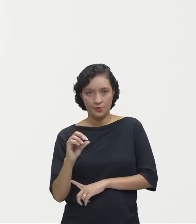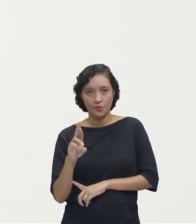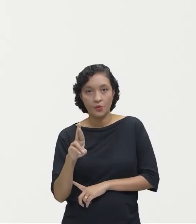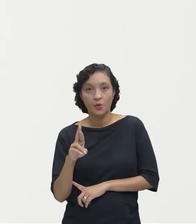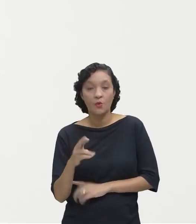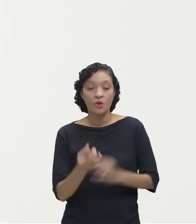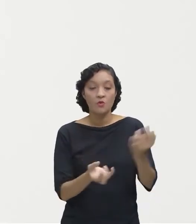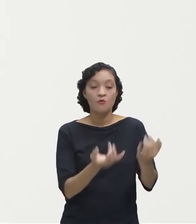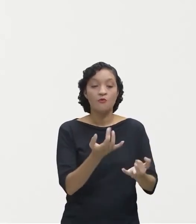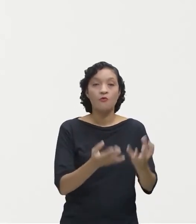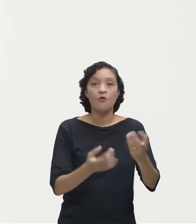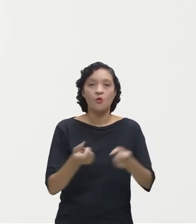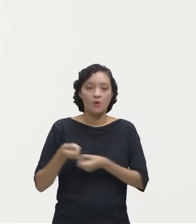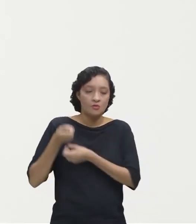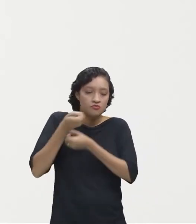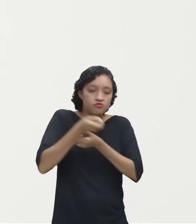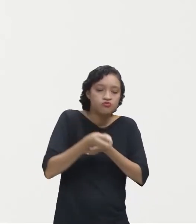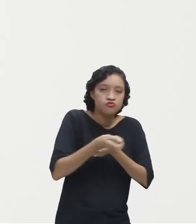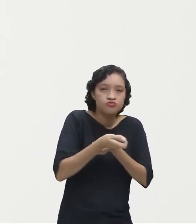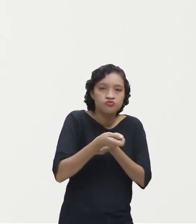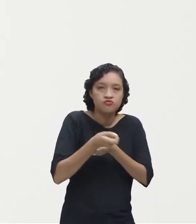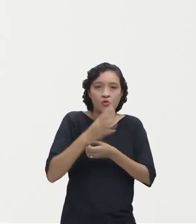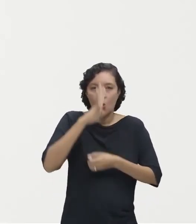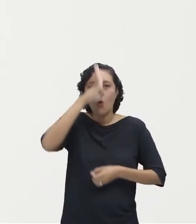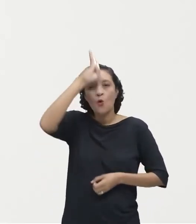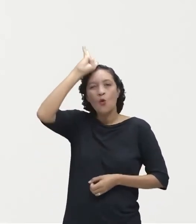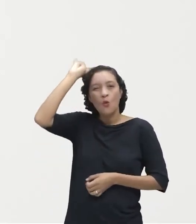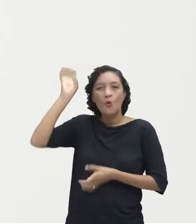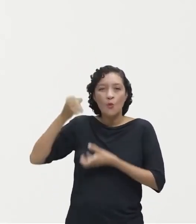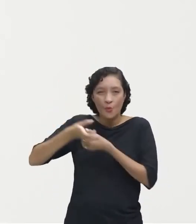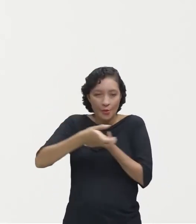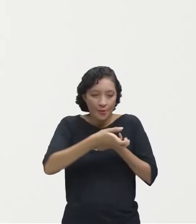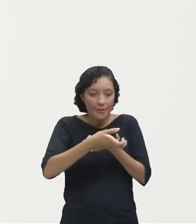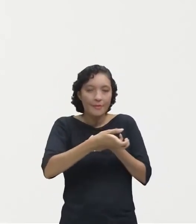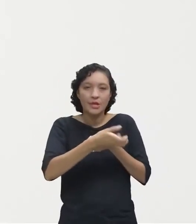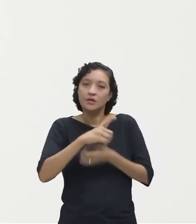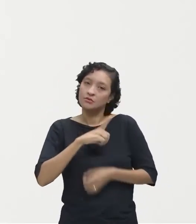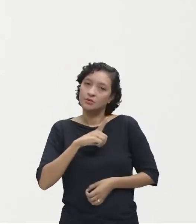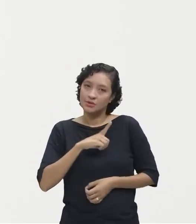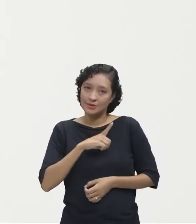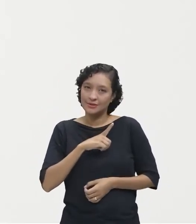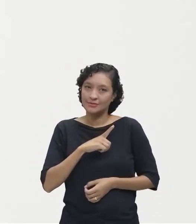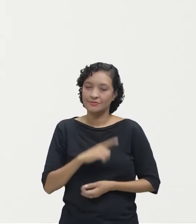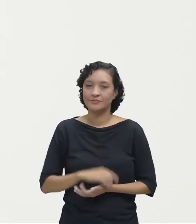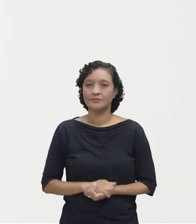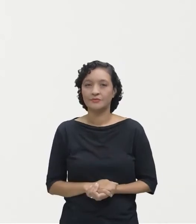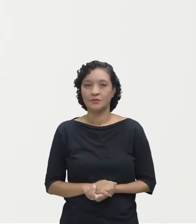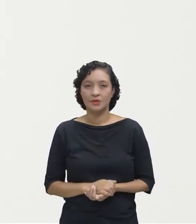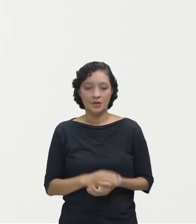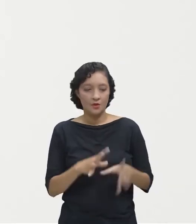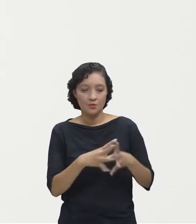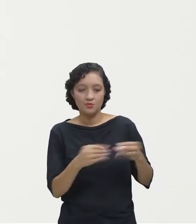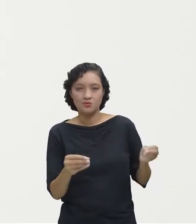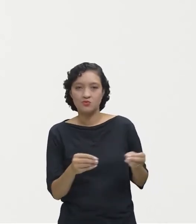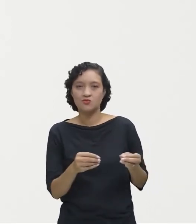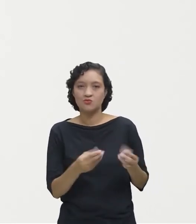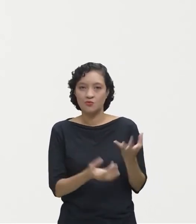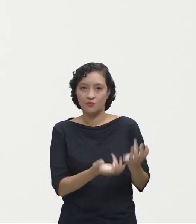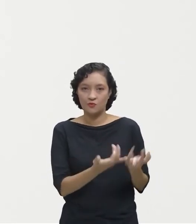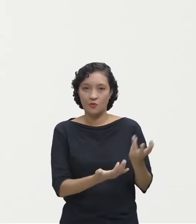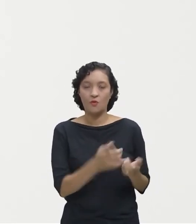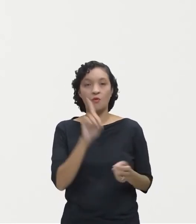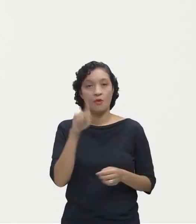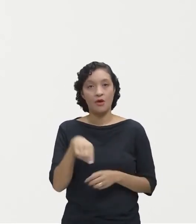apaga o fogo, que o bombeiro tem lá, que faz... que apaga o fogo. É o